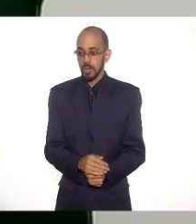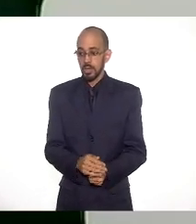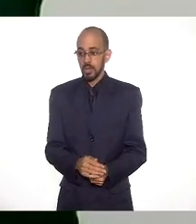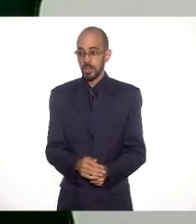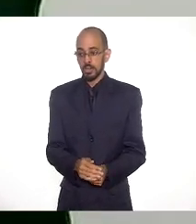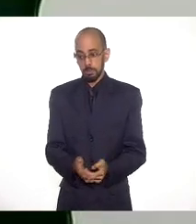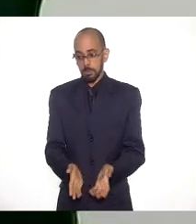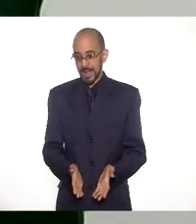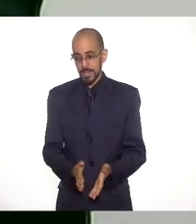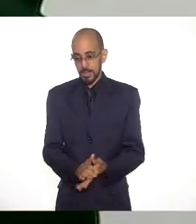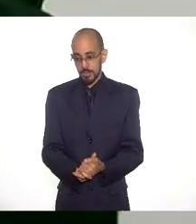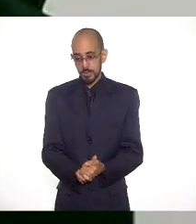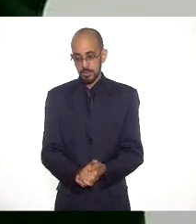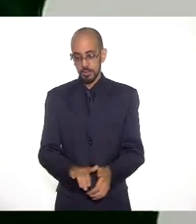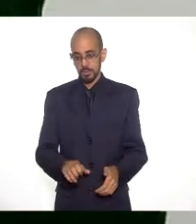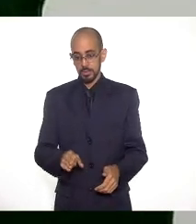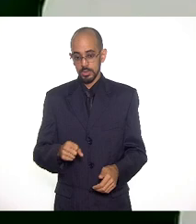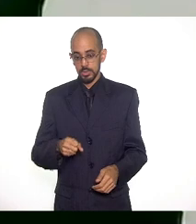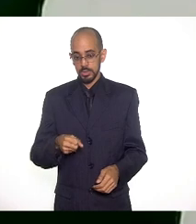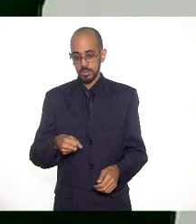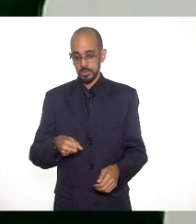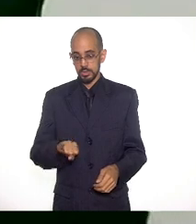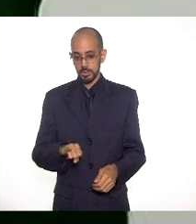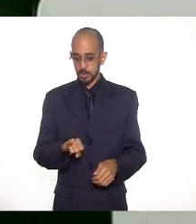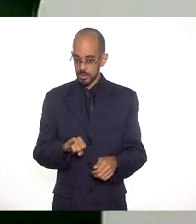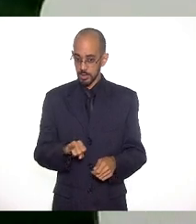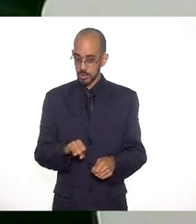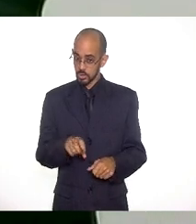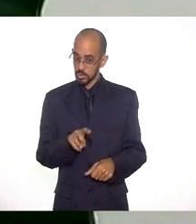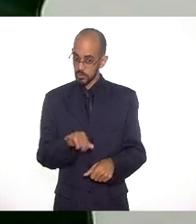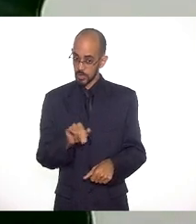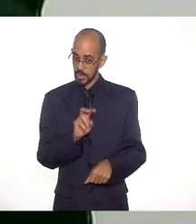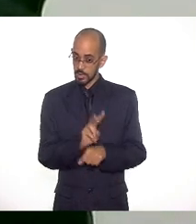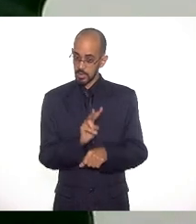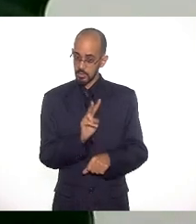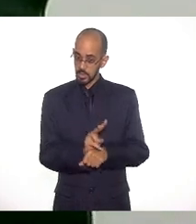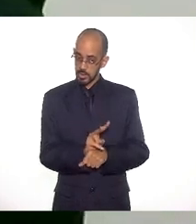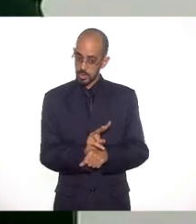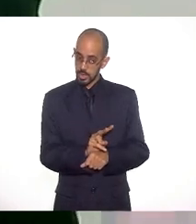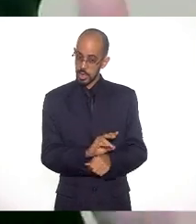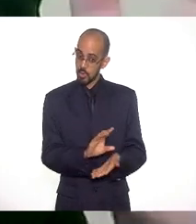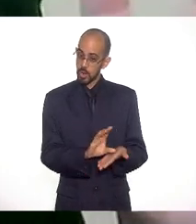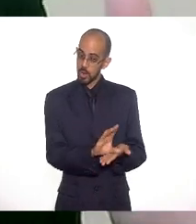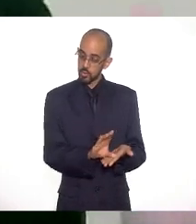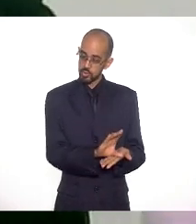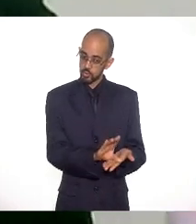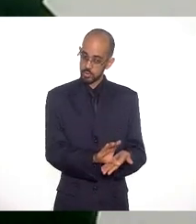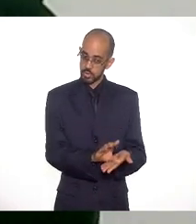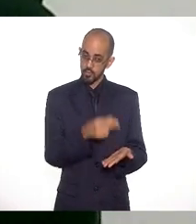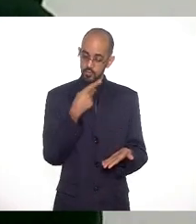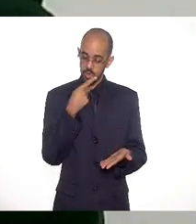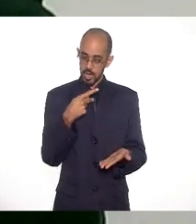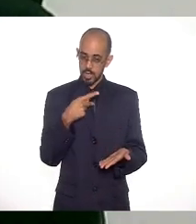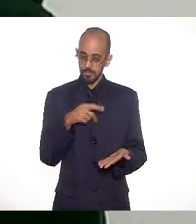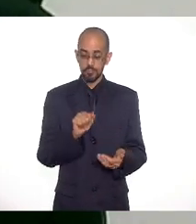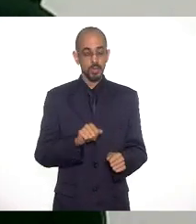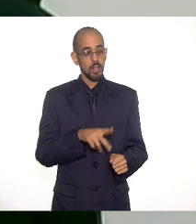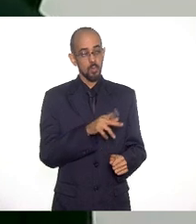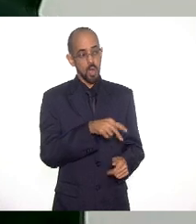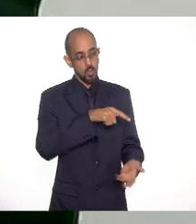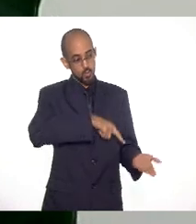Se nós vamos defender o preceito constitucional, na minha proposta, que é um pouco na linha do que o deputado Luiz Paulo está